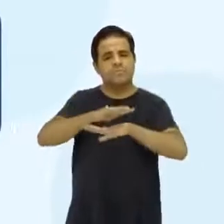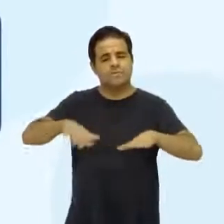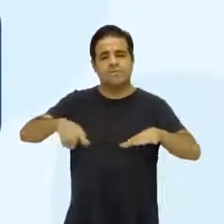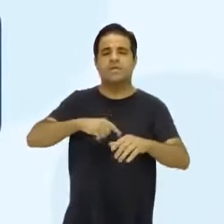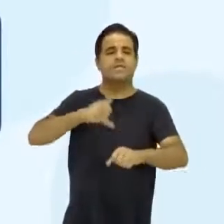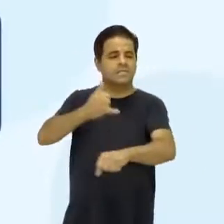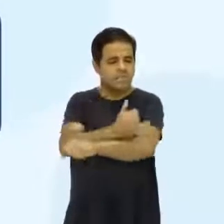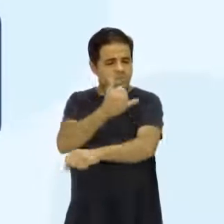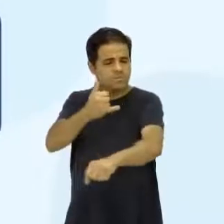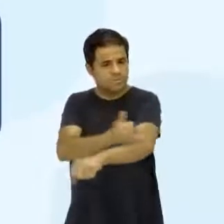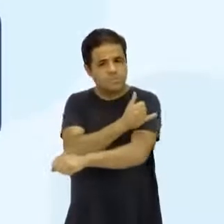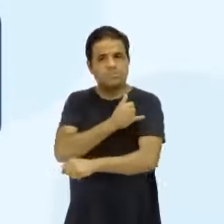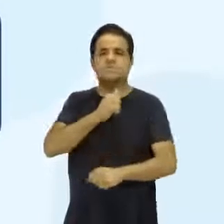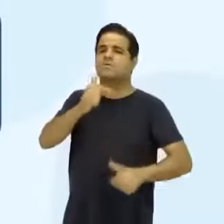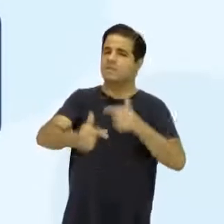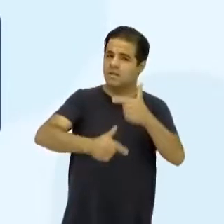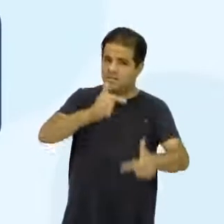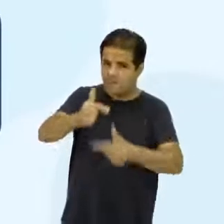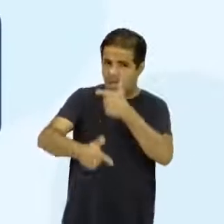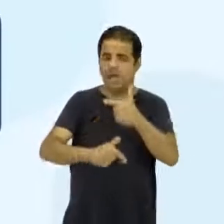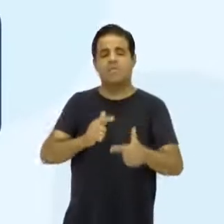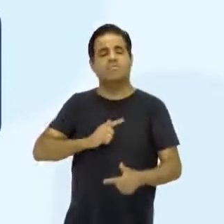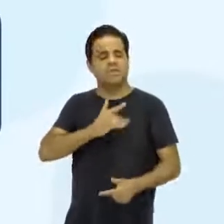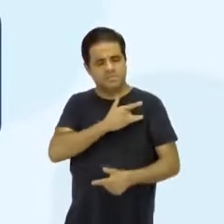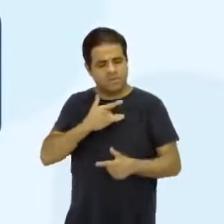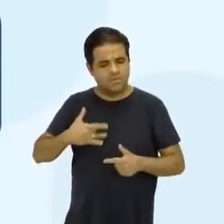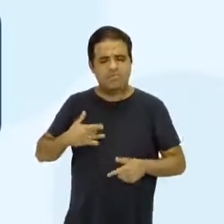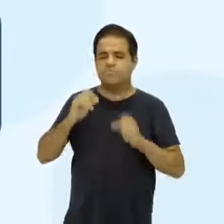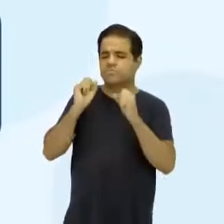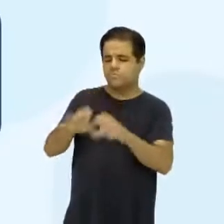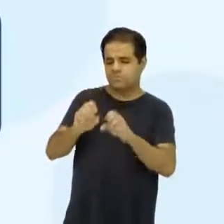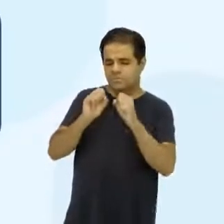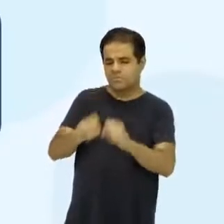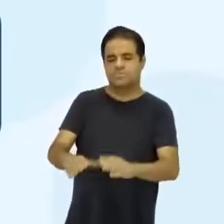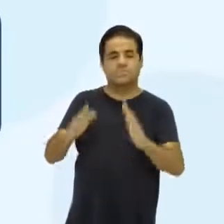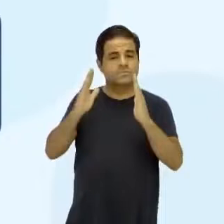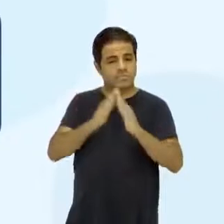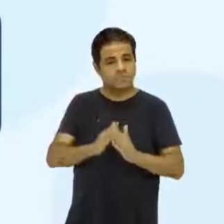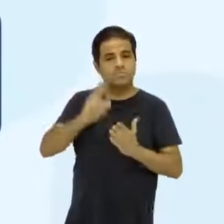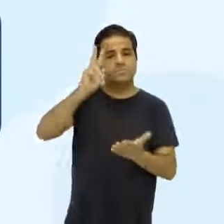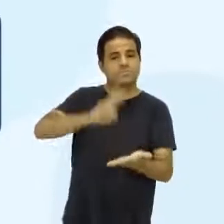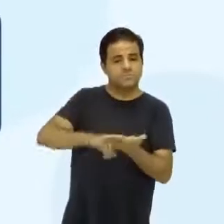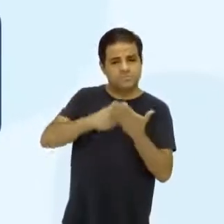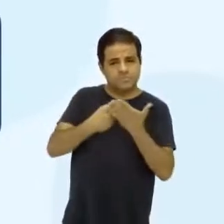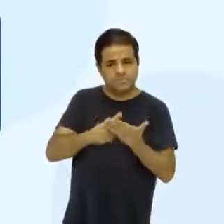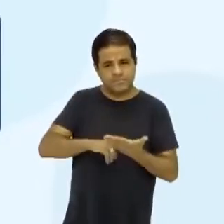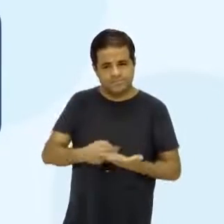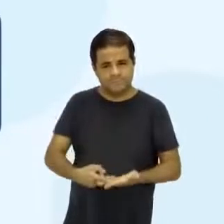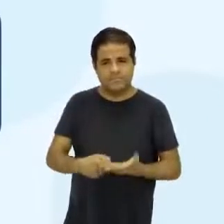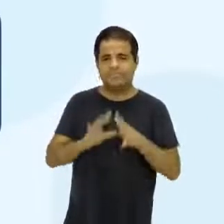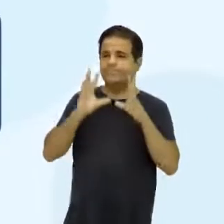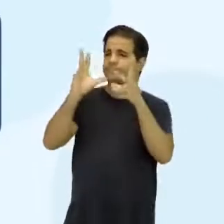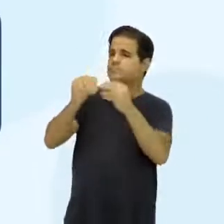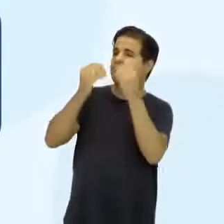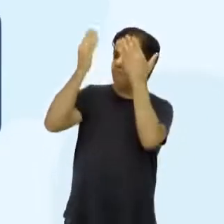essa infraestrutura, a gente tem trabalho, tem saúde, educação, moradia, ou traduzindo tudo isso,